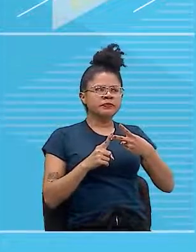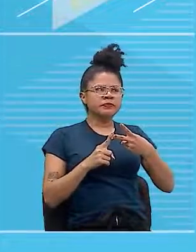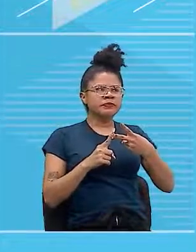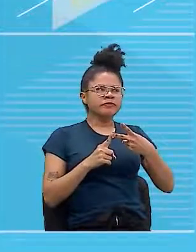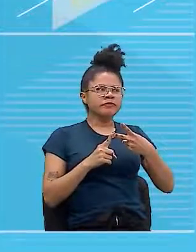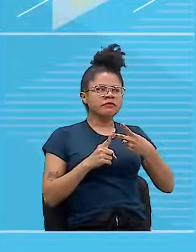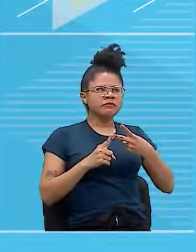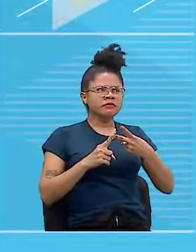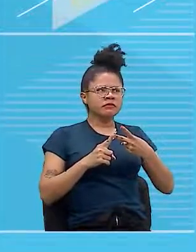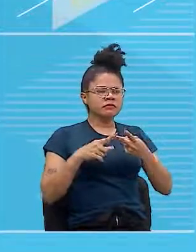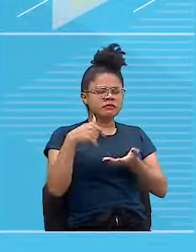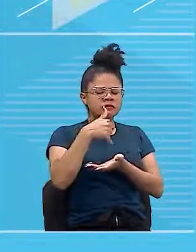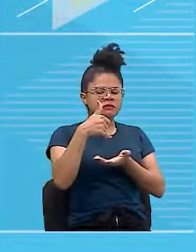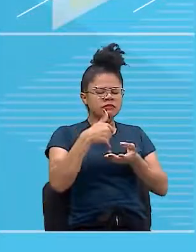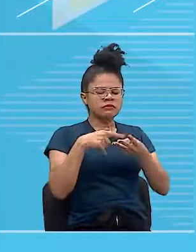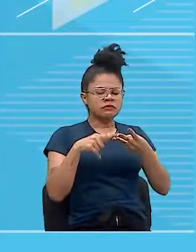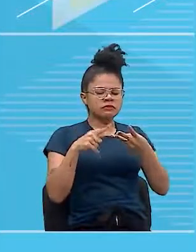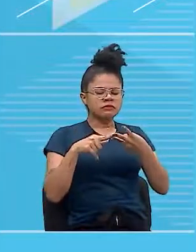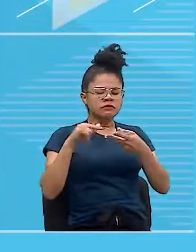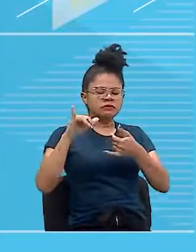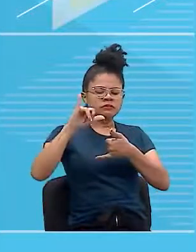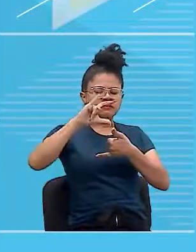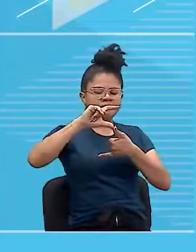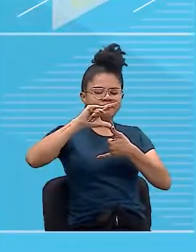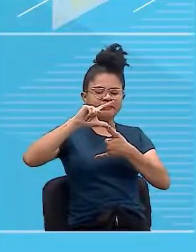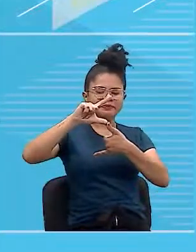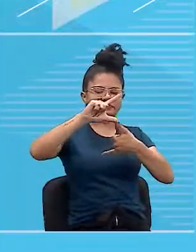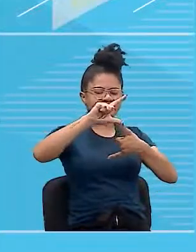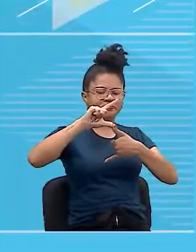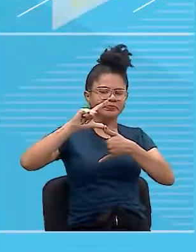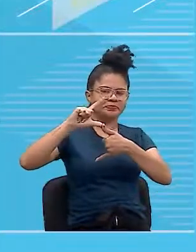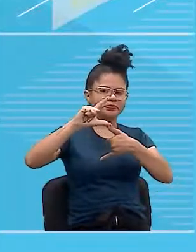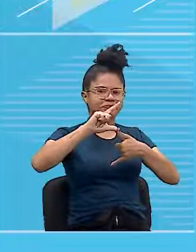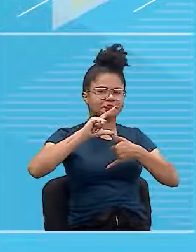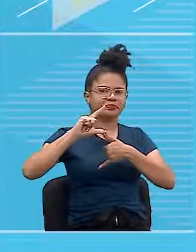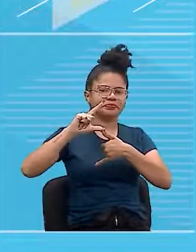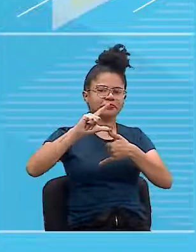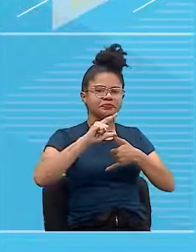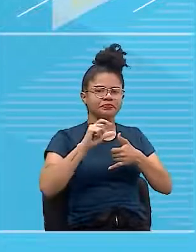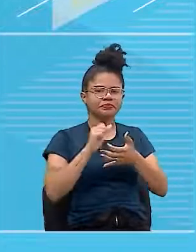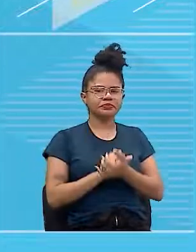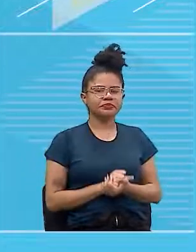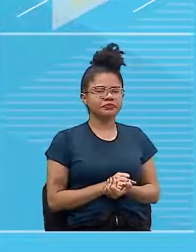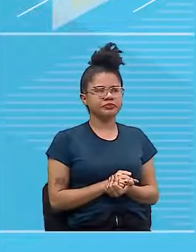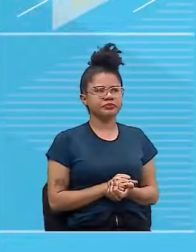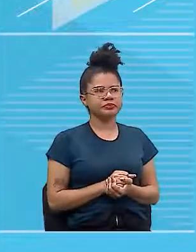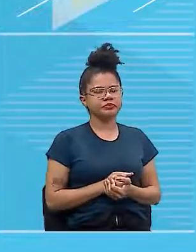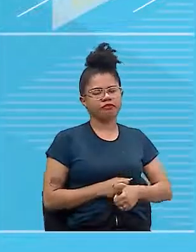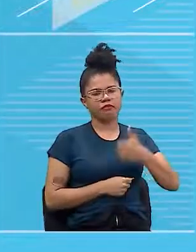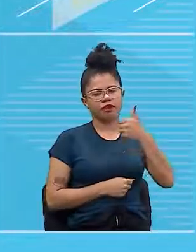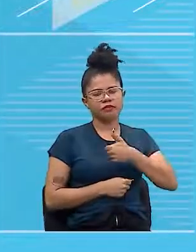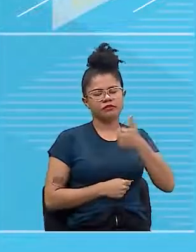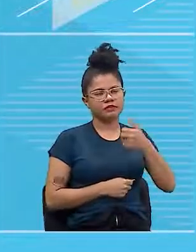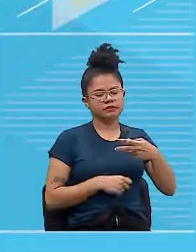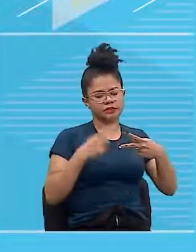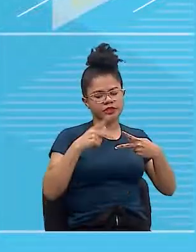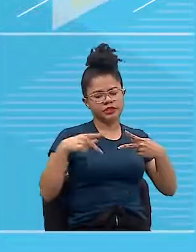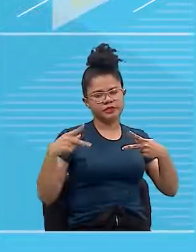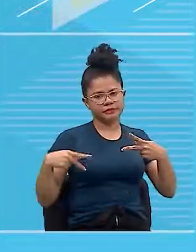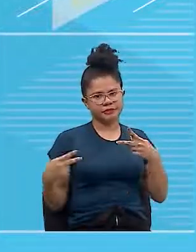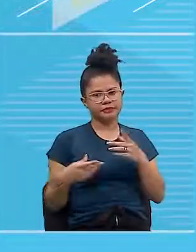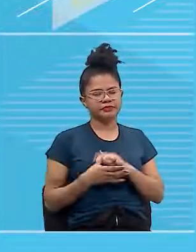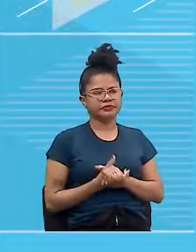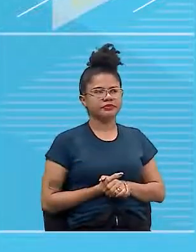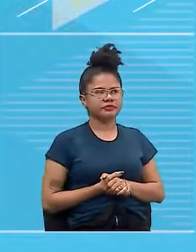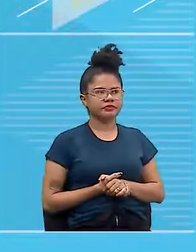Ah tá e para os lipídios Então vamos lá olha só primeiro para bonitinha da proteína